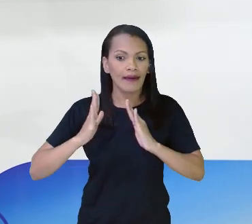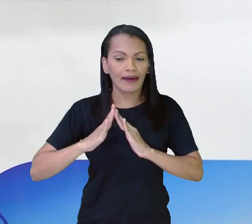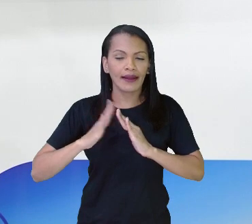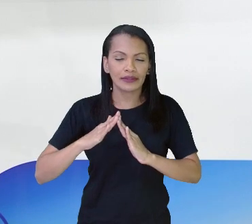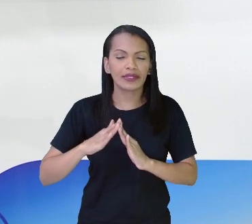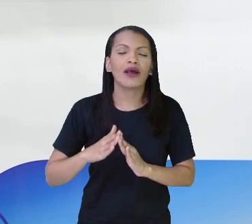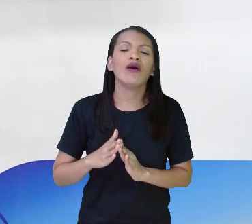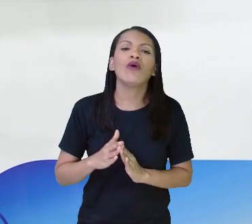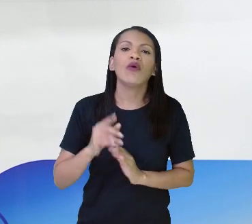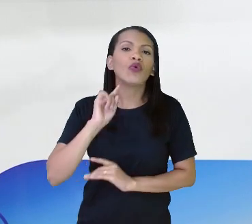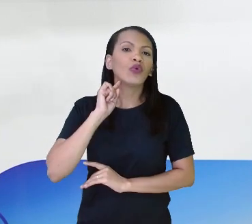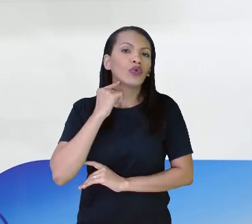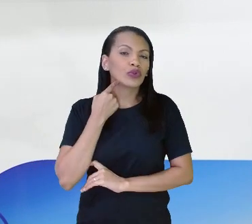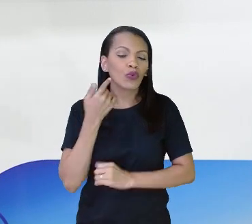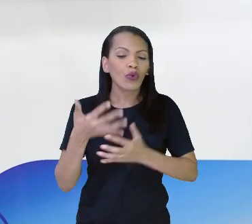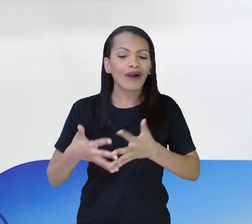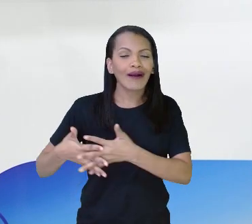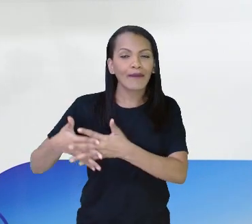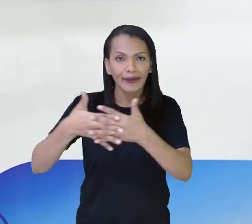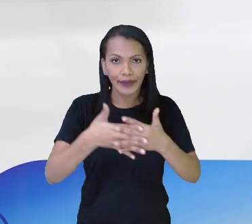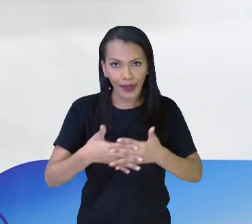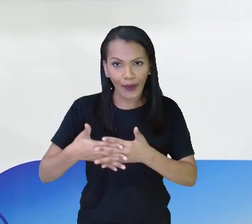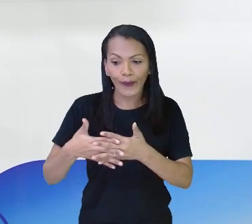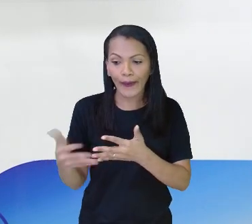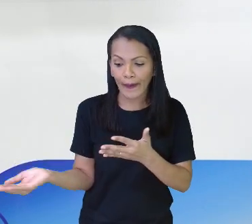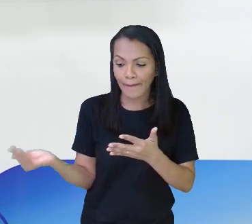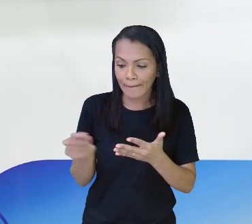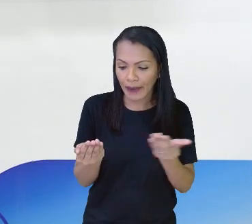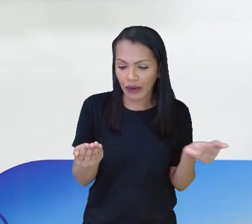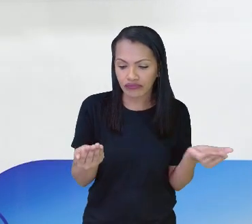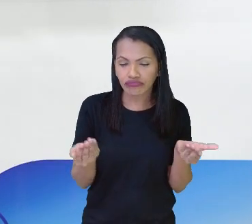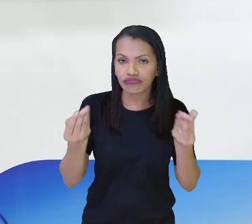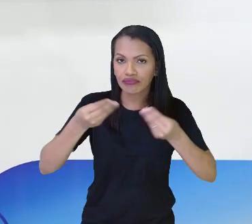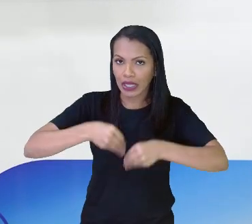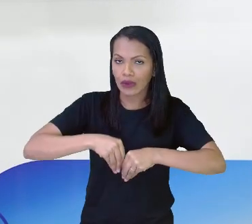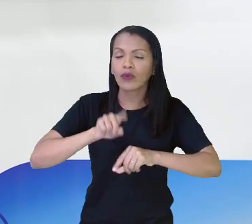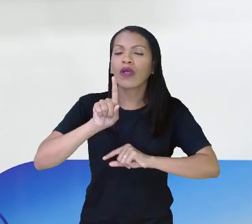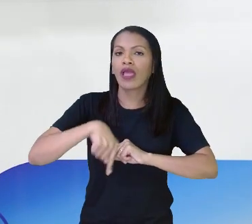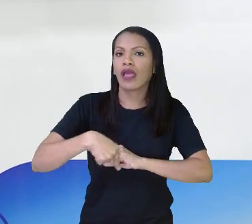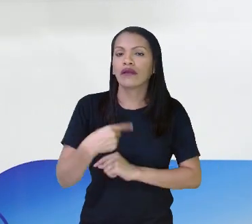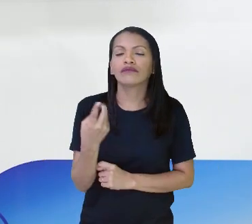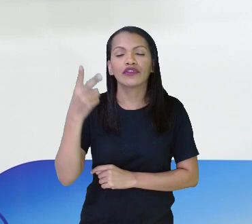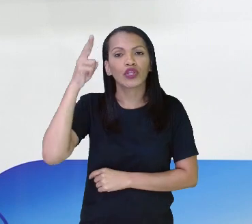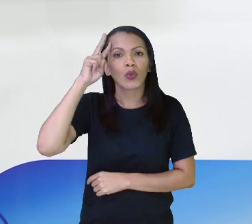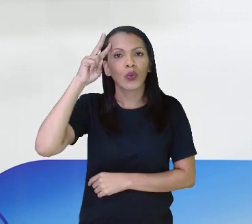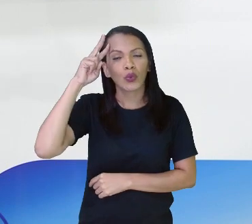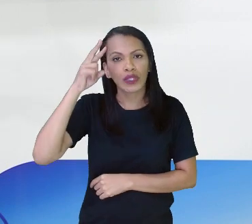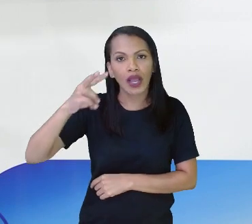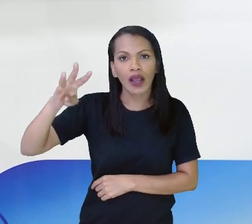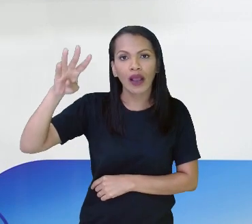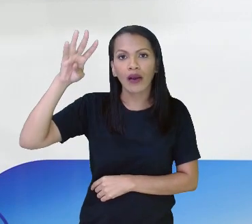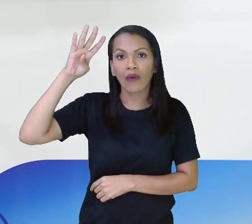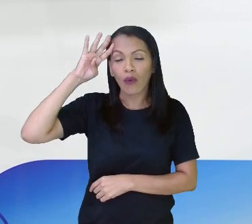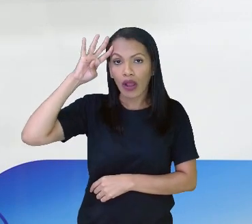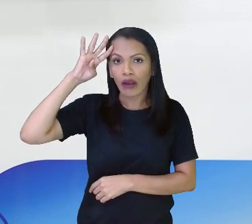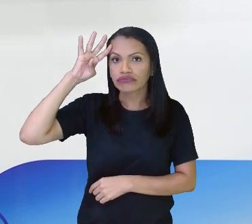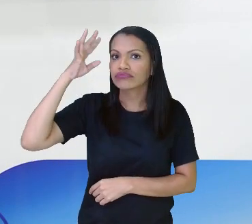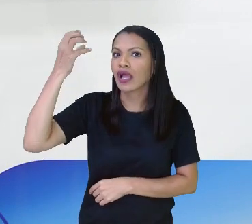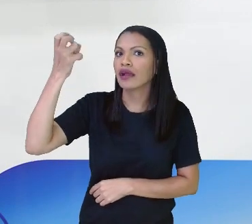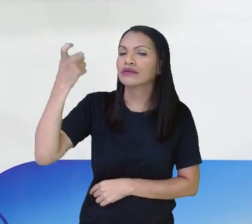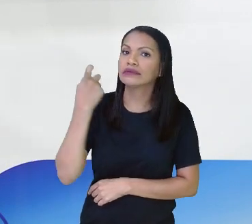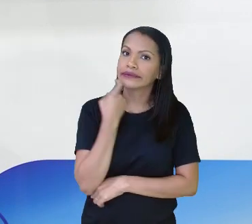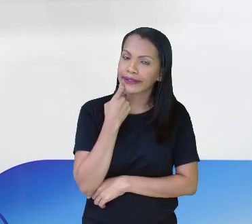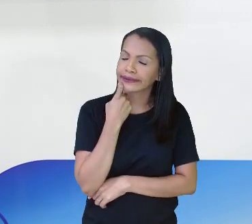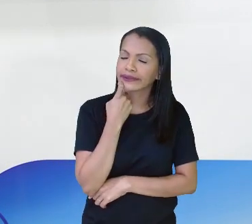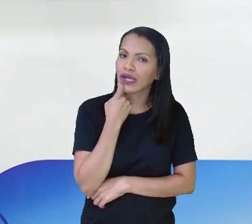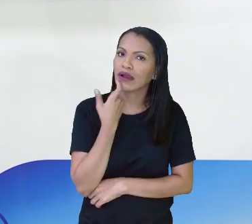terça-feira, numa quinta-feira, porque os cachorros vão rasgar. Tem comunidade que tem até cavalo no meio da rua, né? Então vai lá